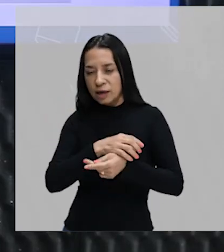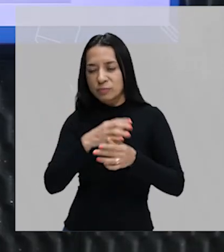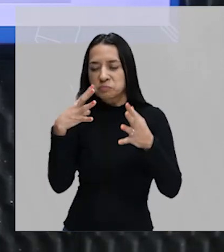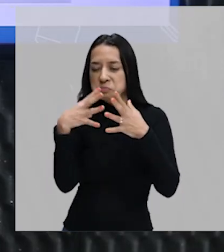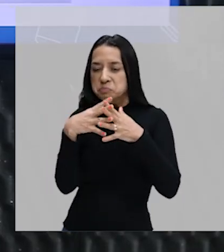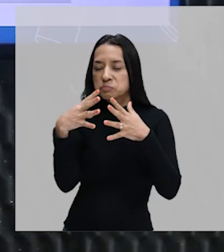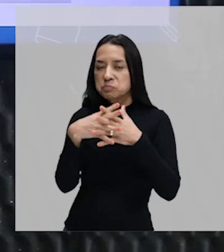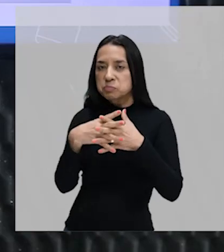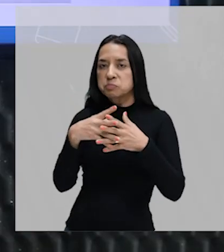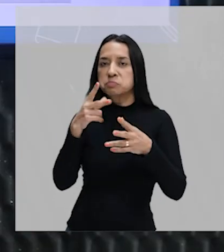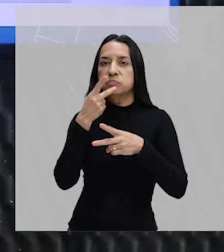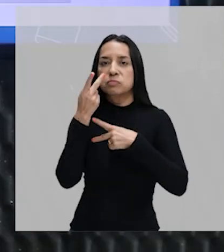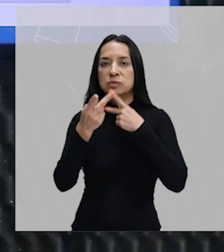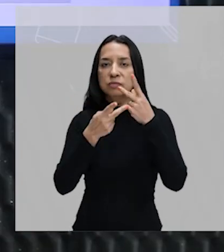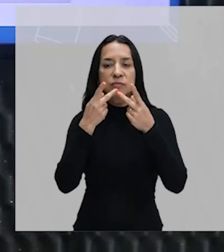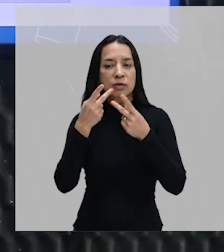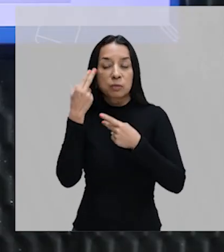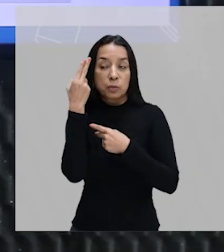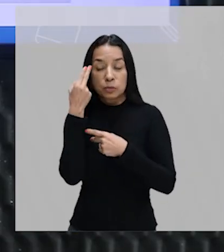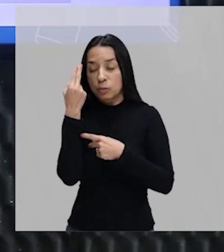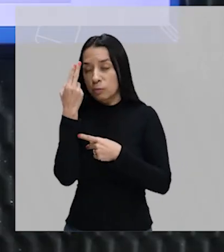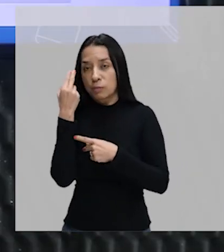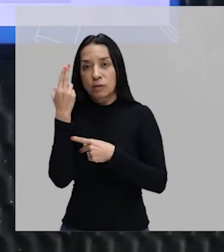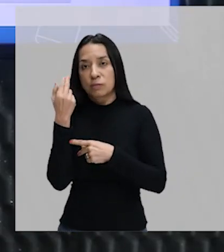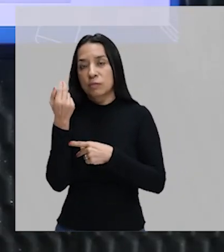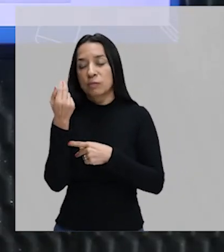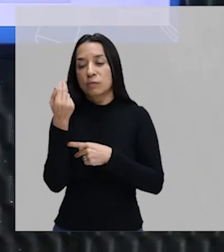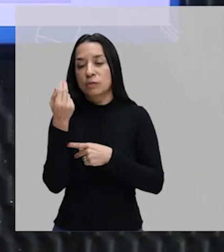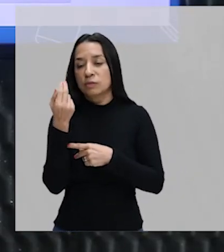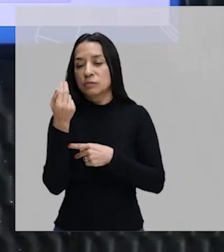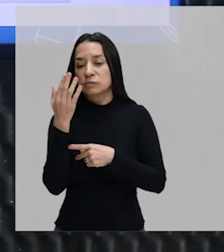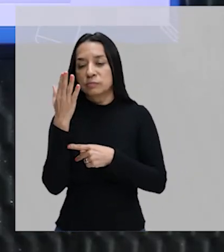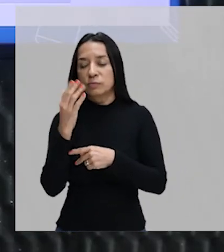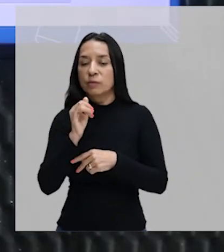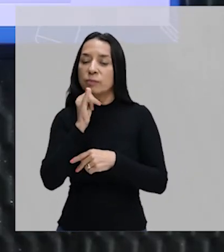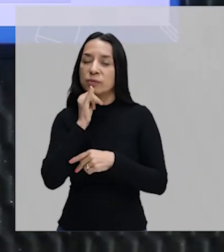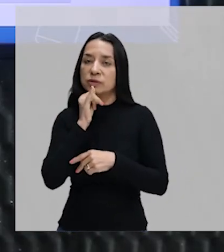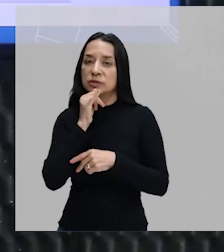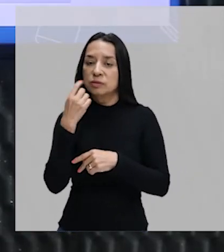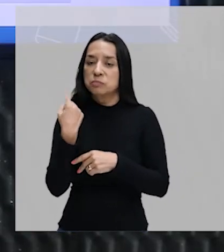pronúncia? Isso é muito comum, tá? Quando nós não somos